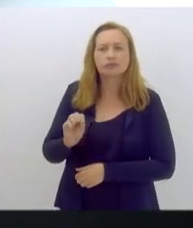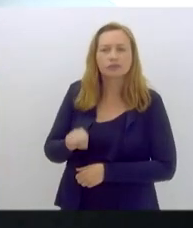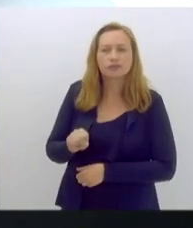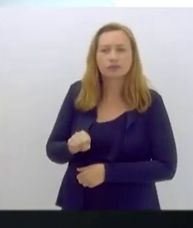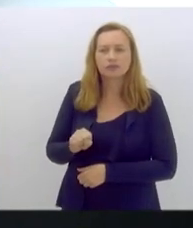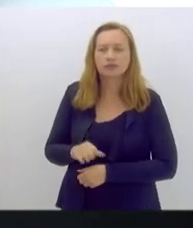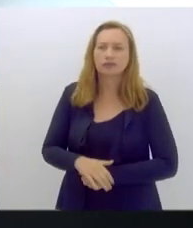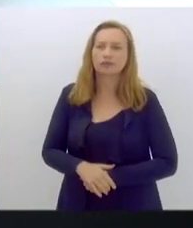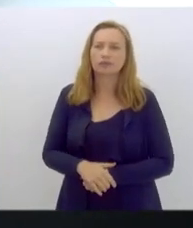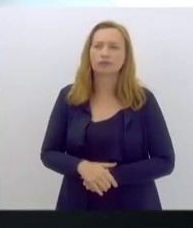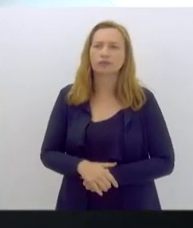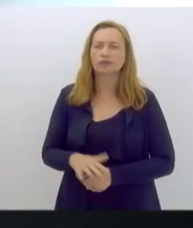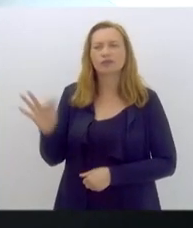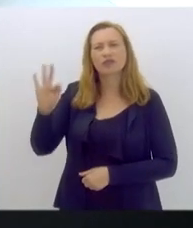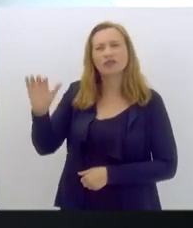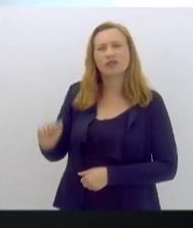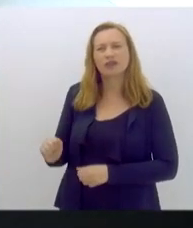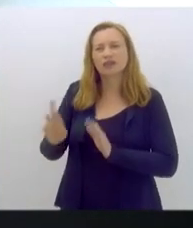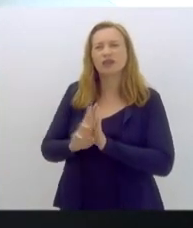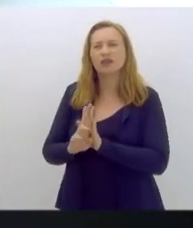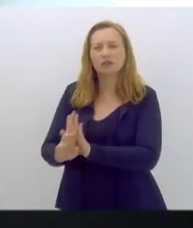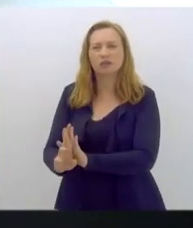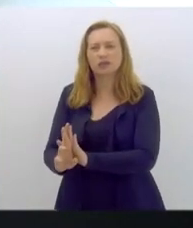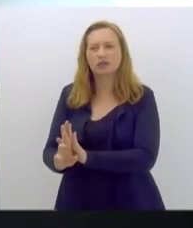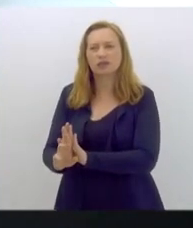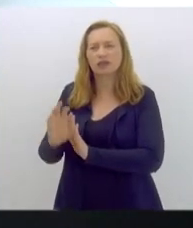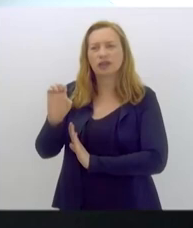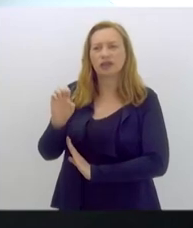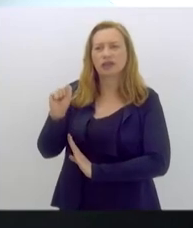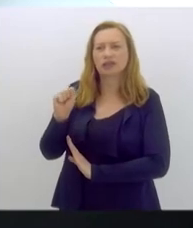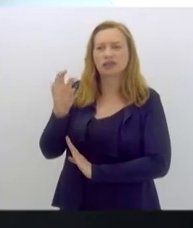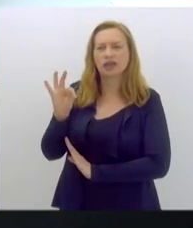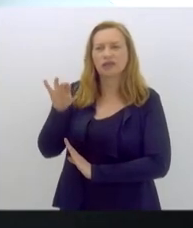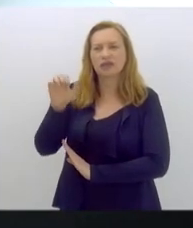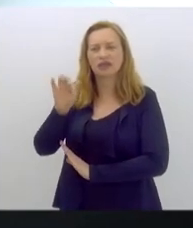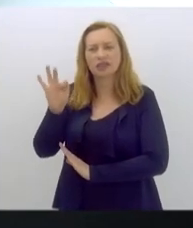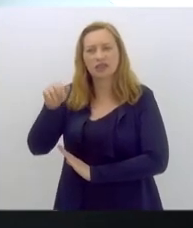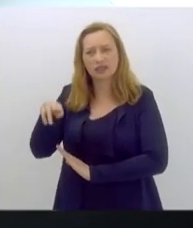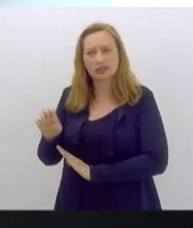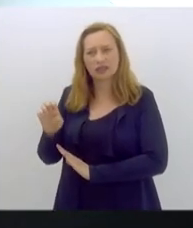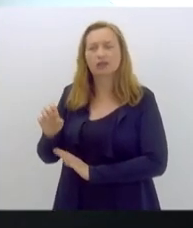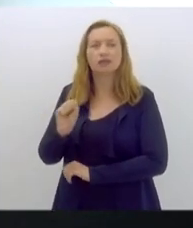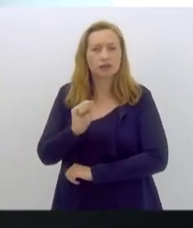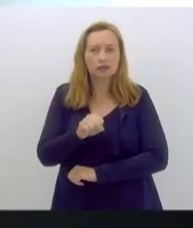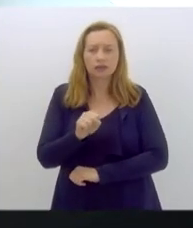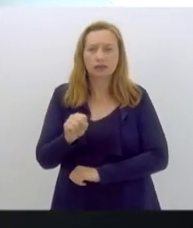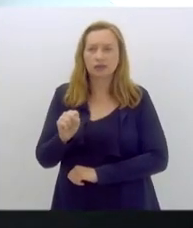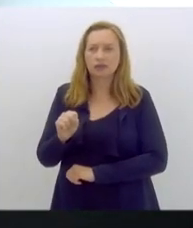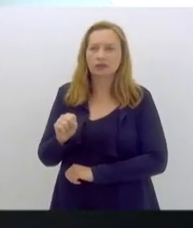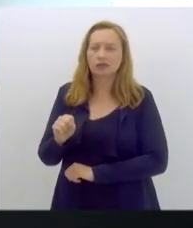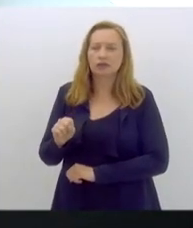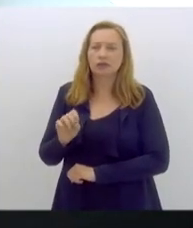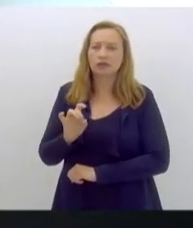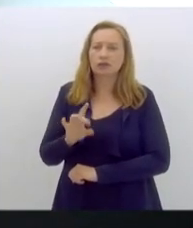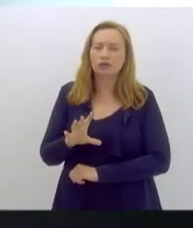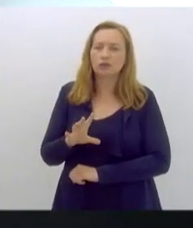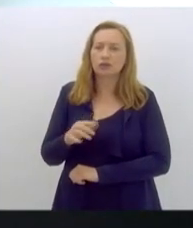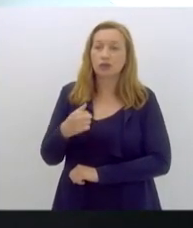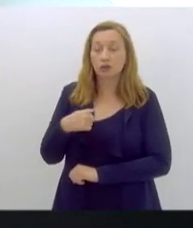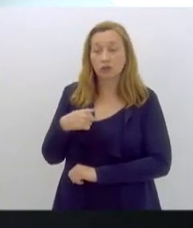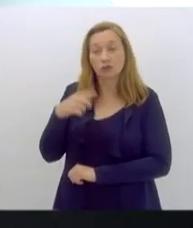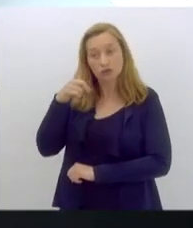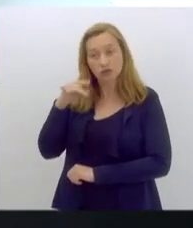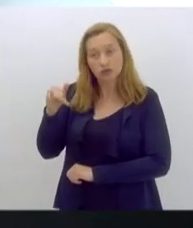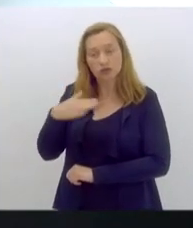A Fazenda tá representada pela Stephanie só que assinalar que um dia eu gostaria